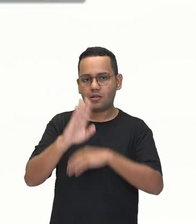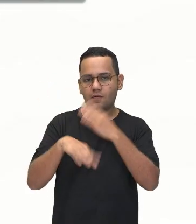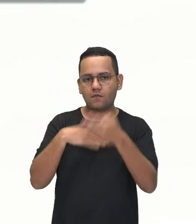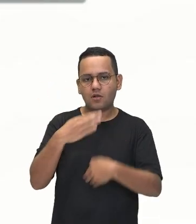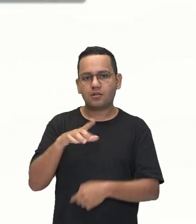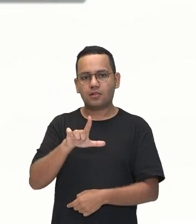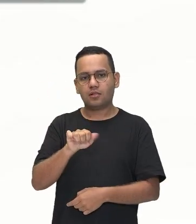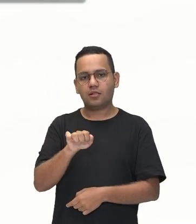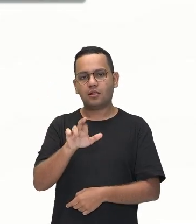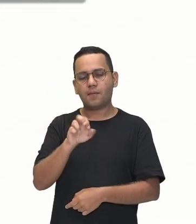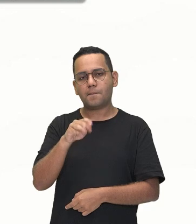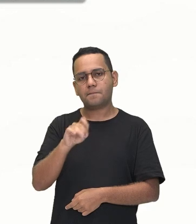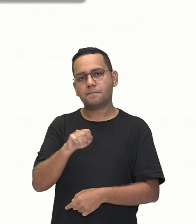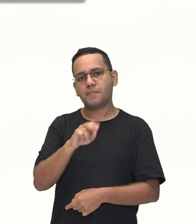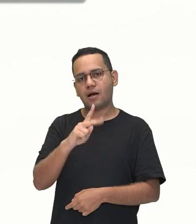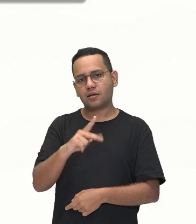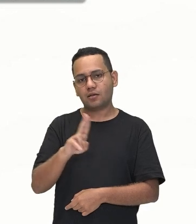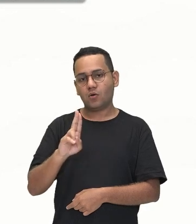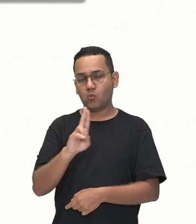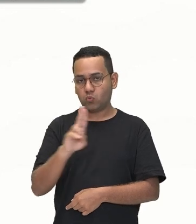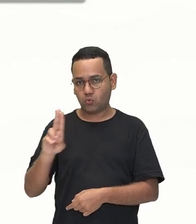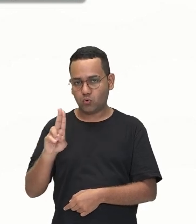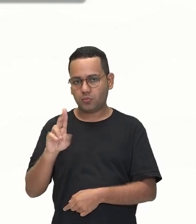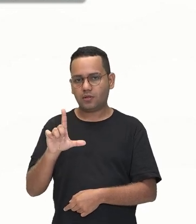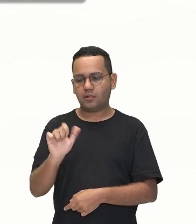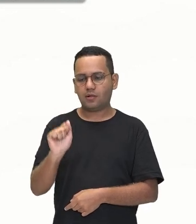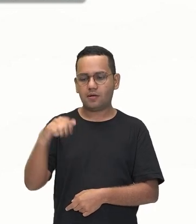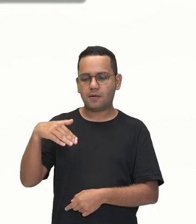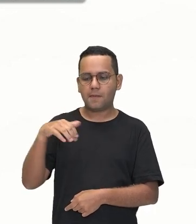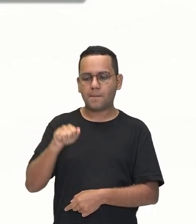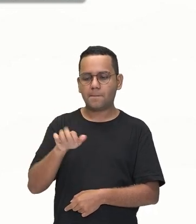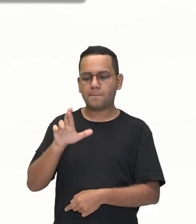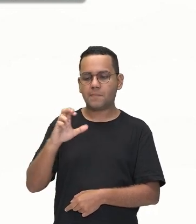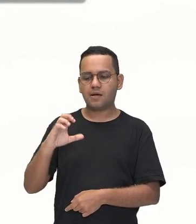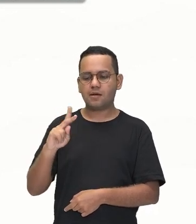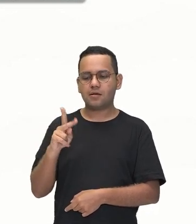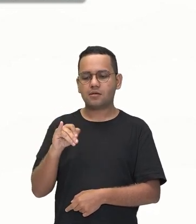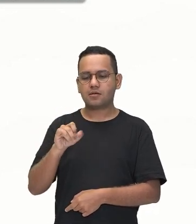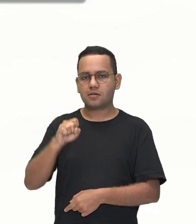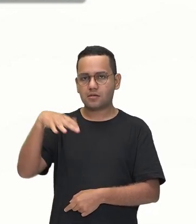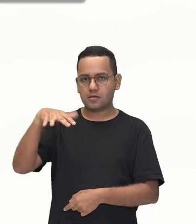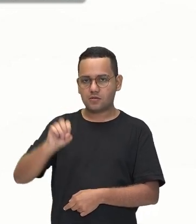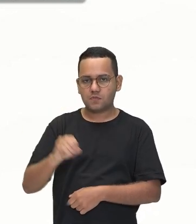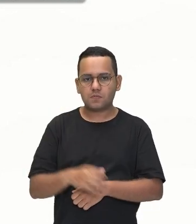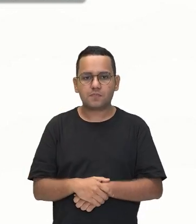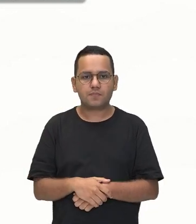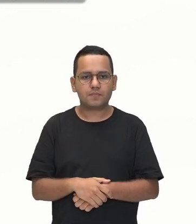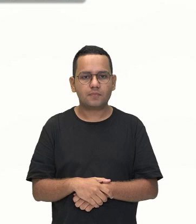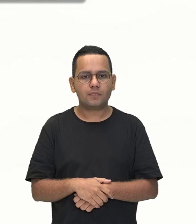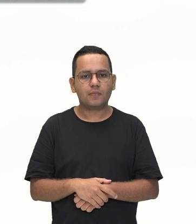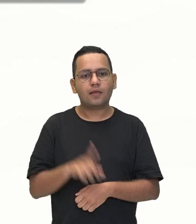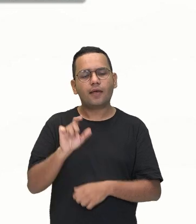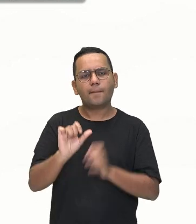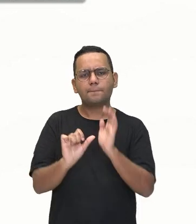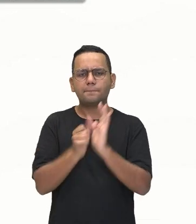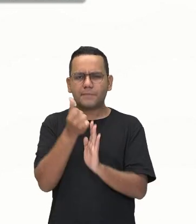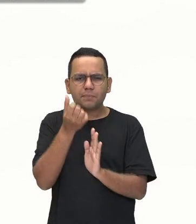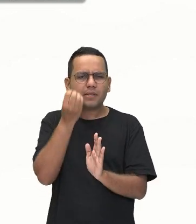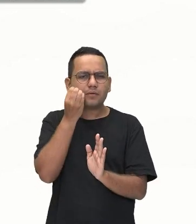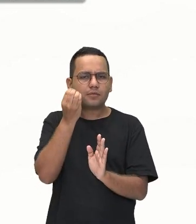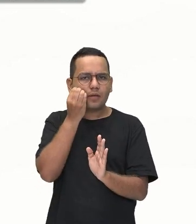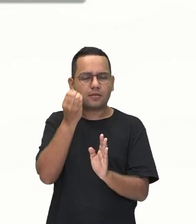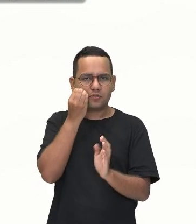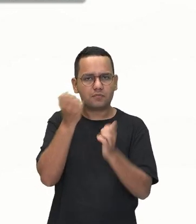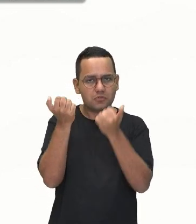que é chamada de lamarquismo. Uma das primeiras teorias que explicar a evolução dos seres vivos foi a proposta